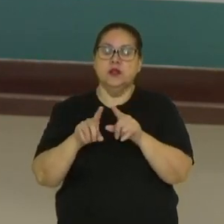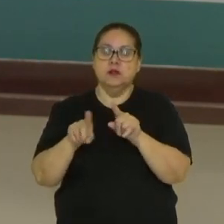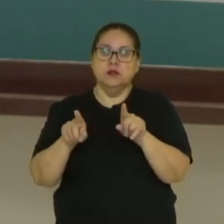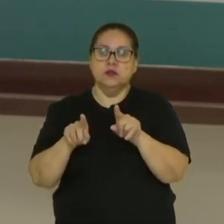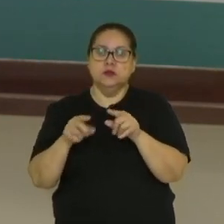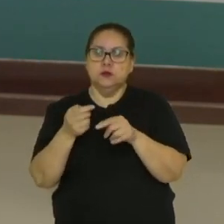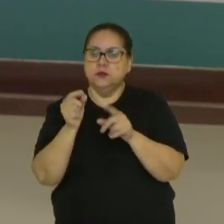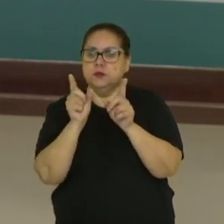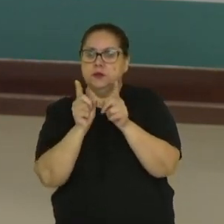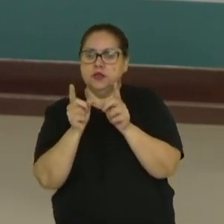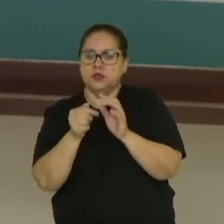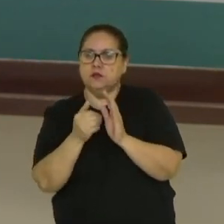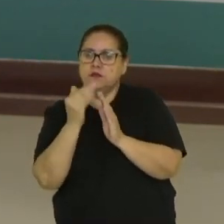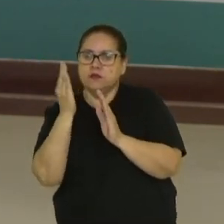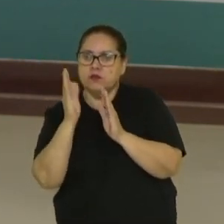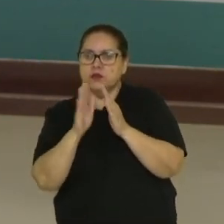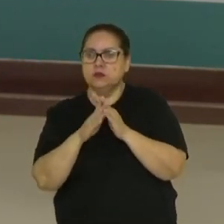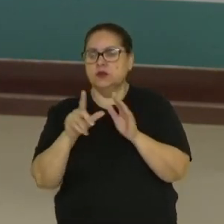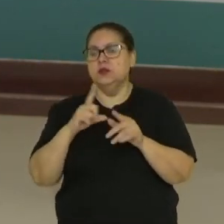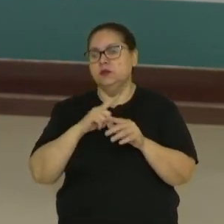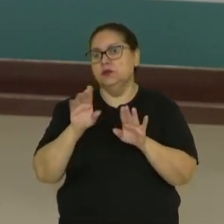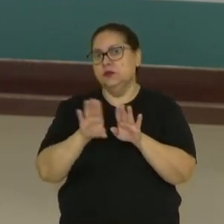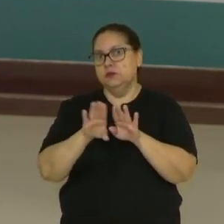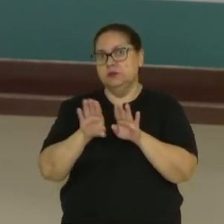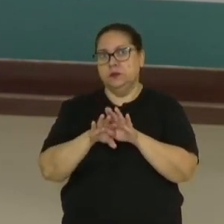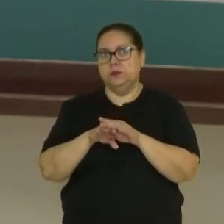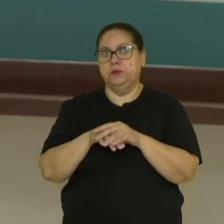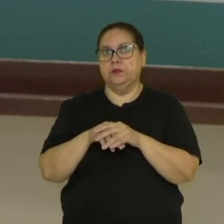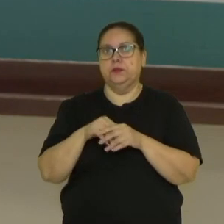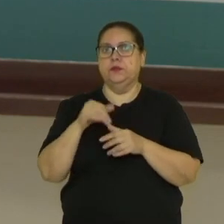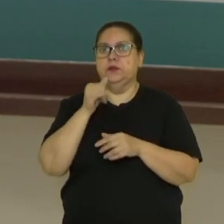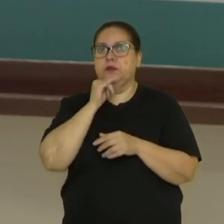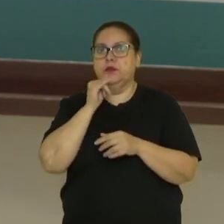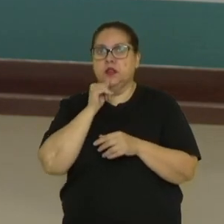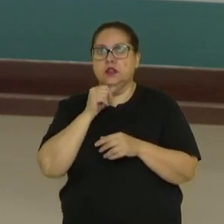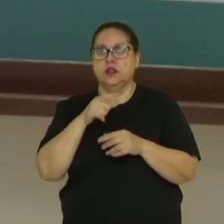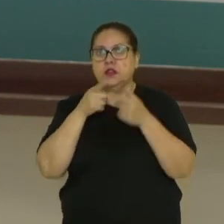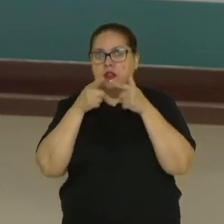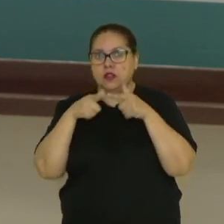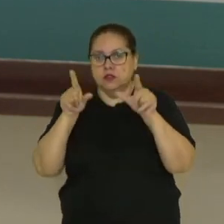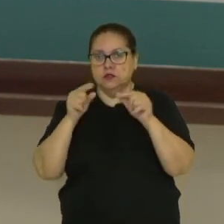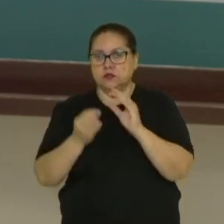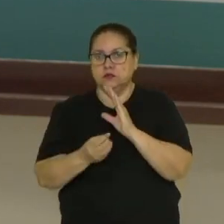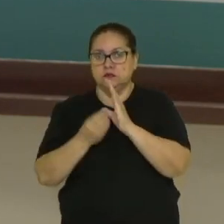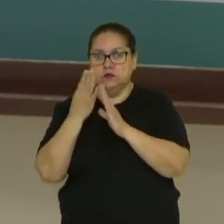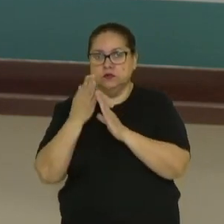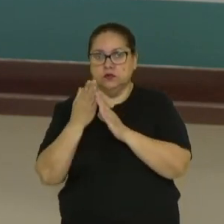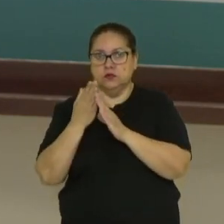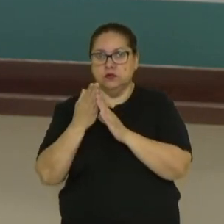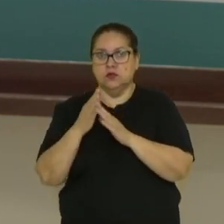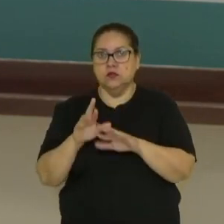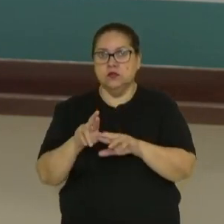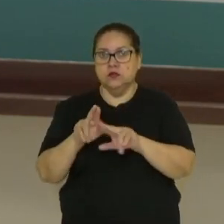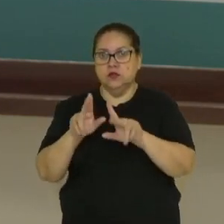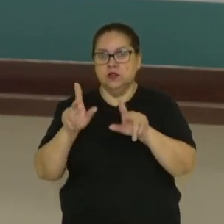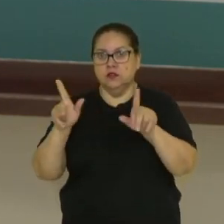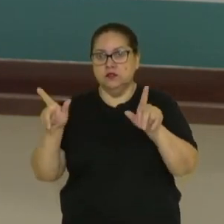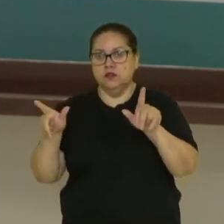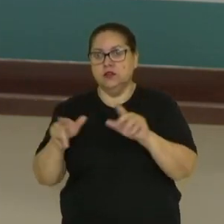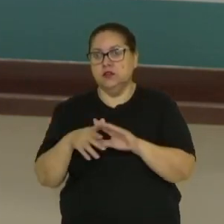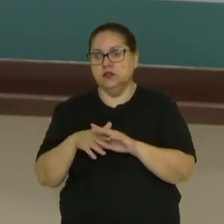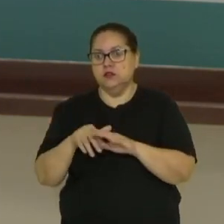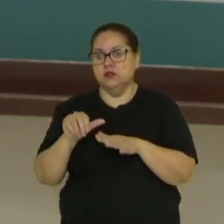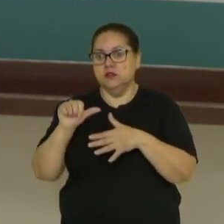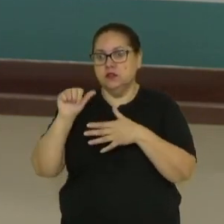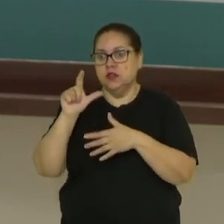uma pequena exceção, mas temos também. Então, por exemplo, onde as línguas predominam, ou predominantes, né, são o